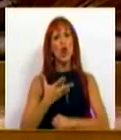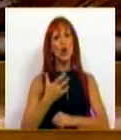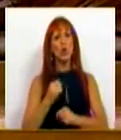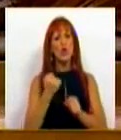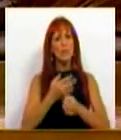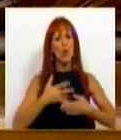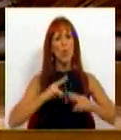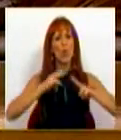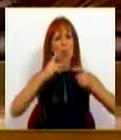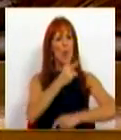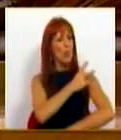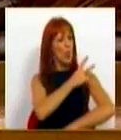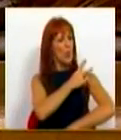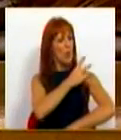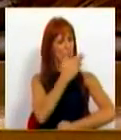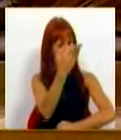nas carreiras académicas.